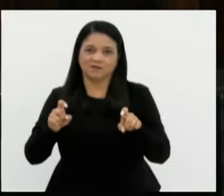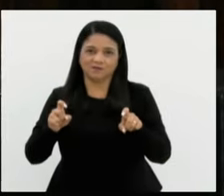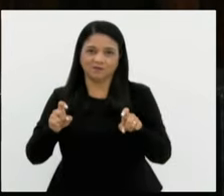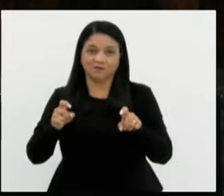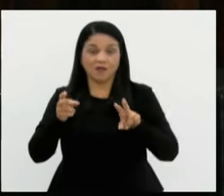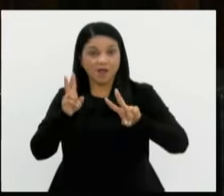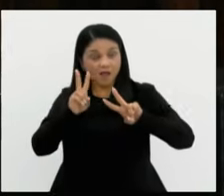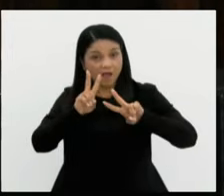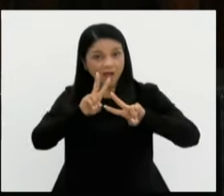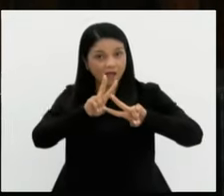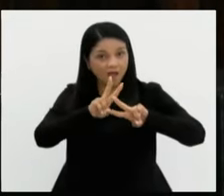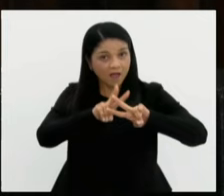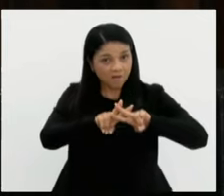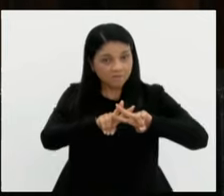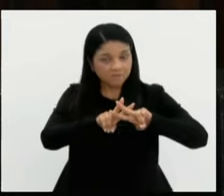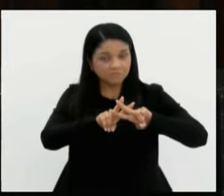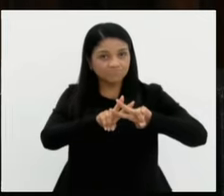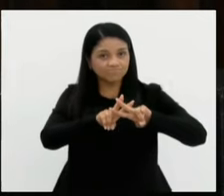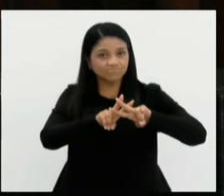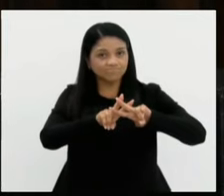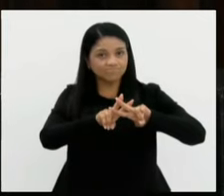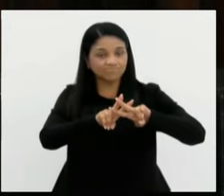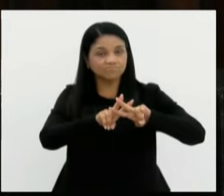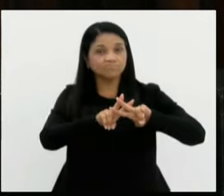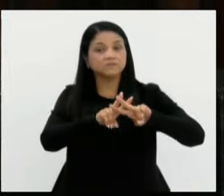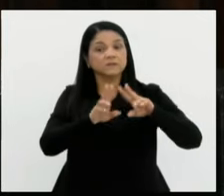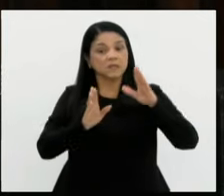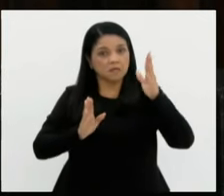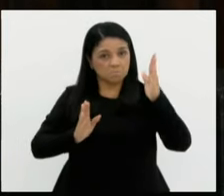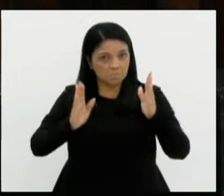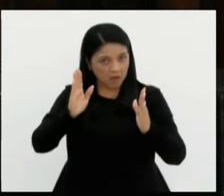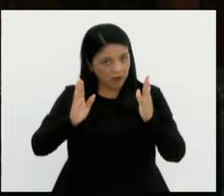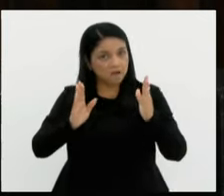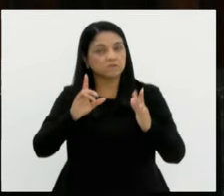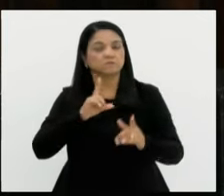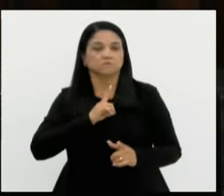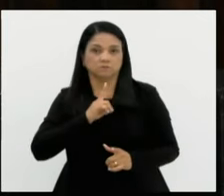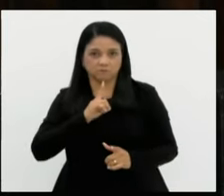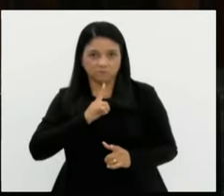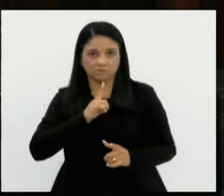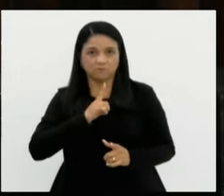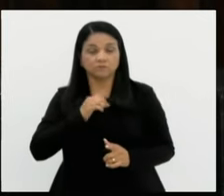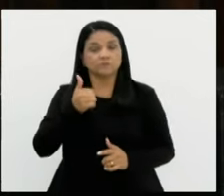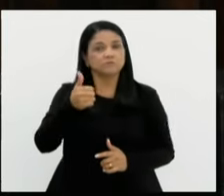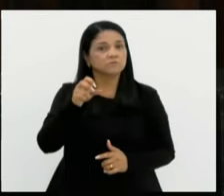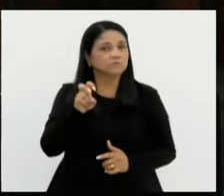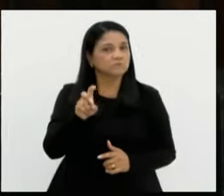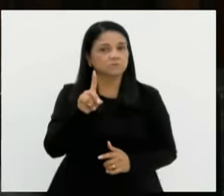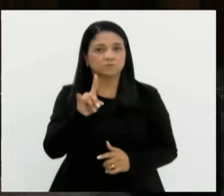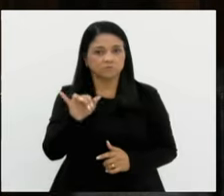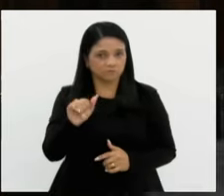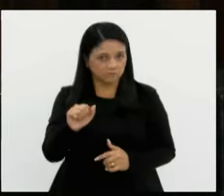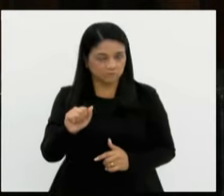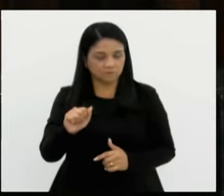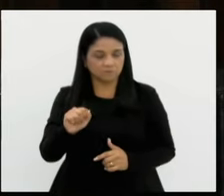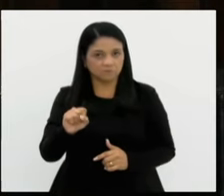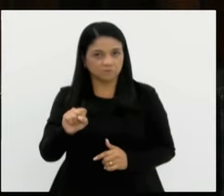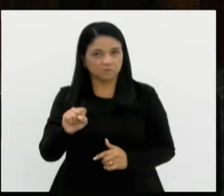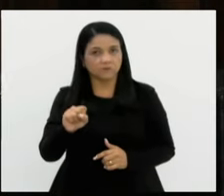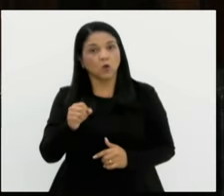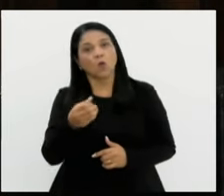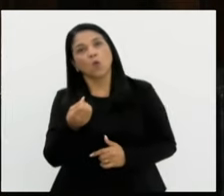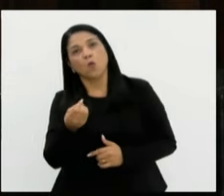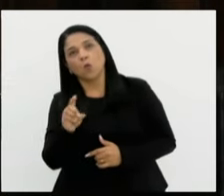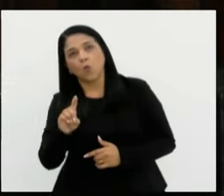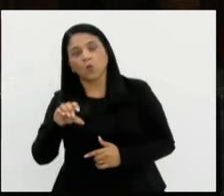medida extrema contra o direito individual, ela tem prazo determinado. Ela tem um prazo de 15 dias, ou ela tem um prazo de